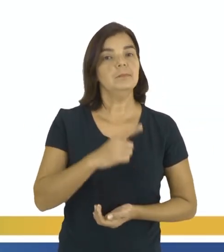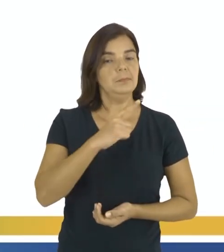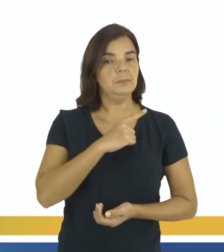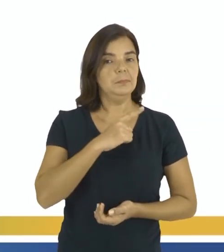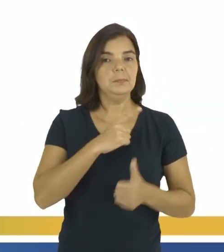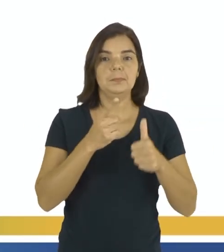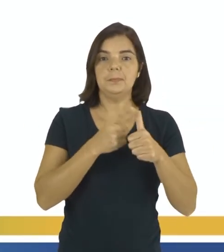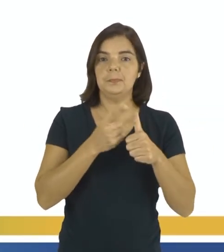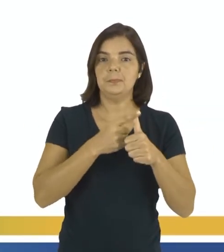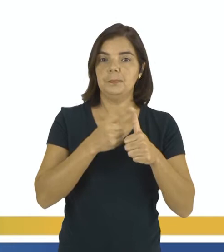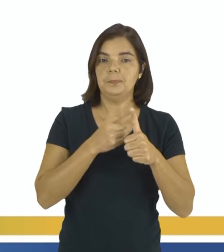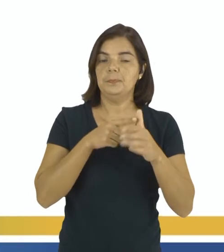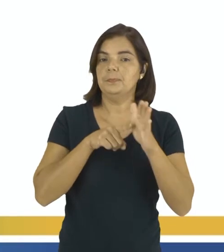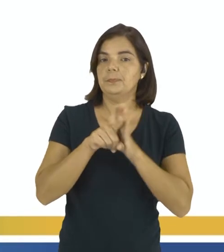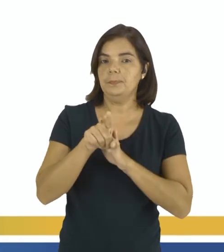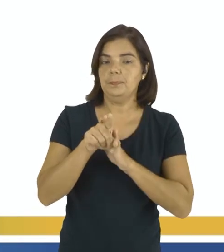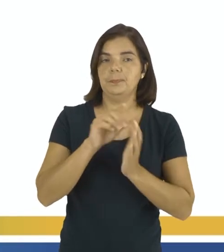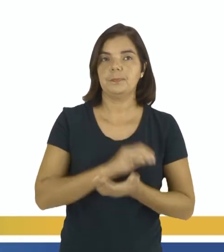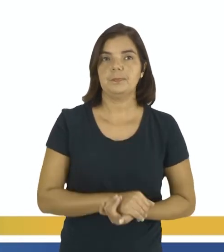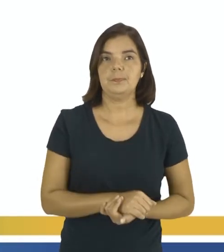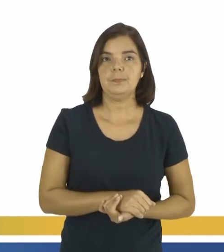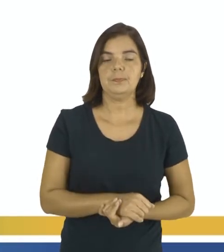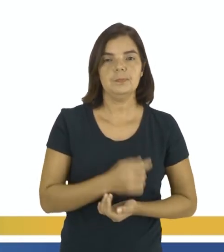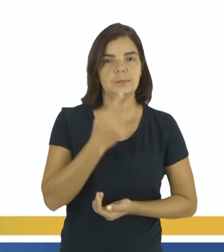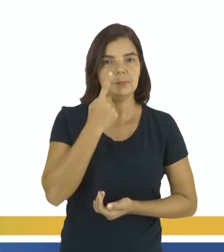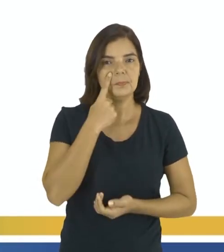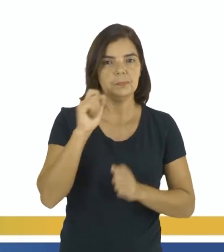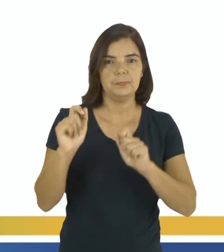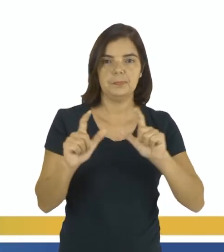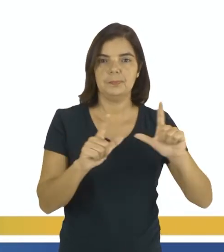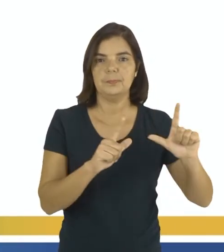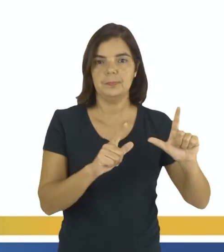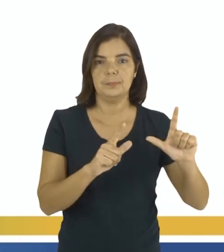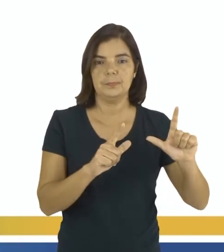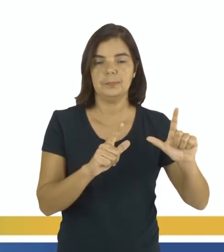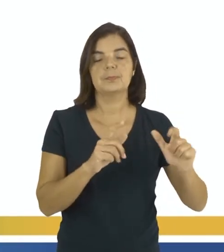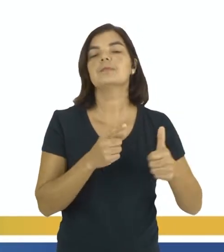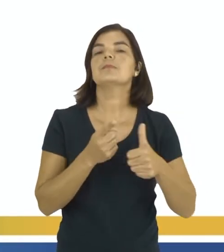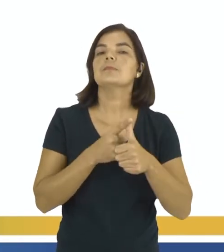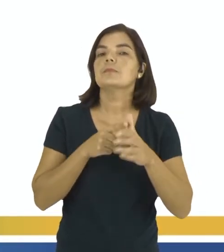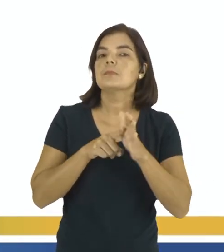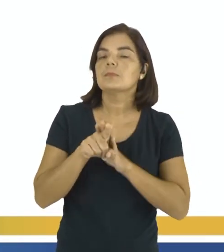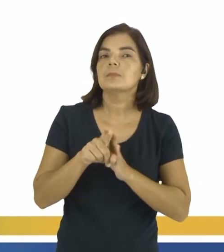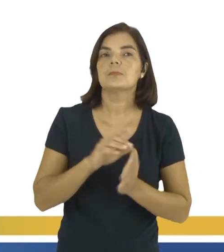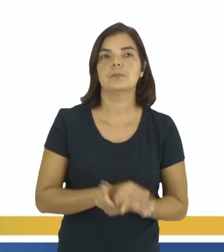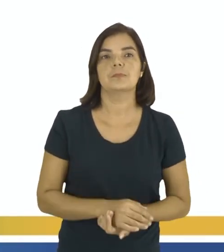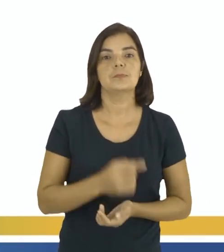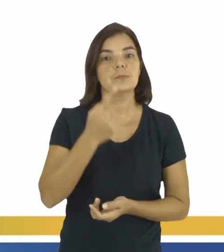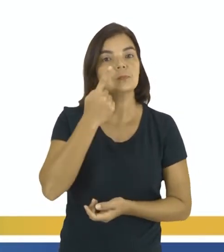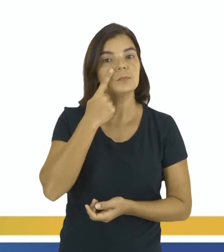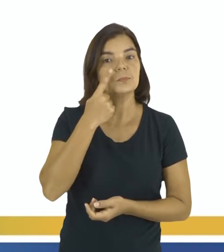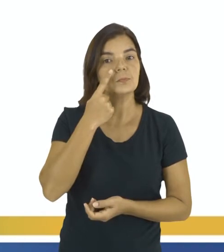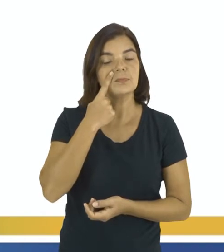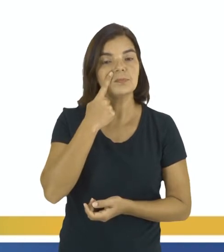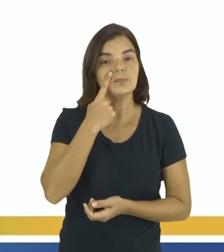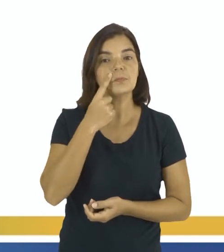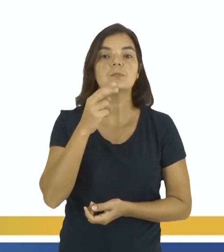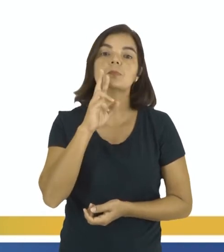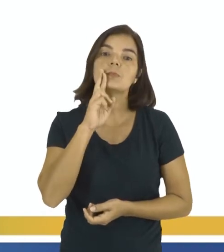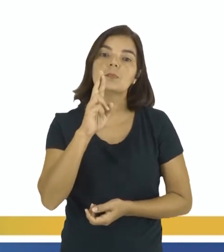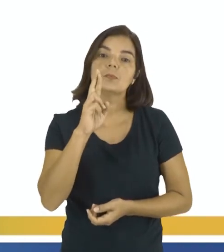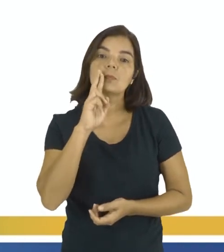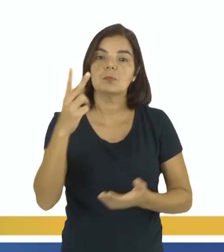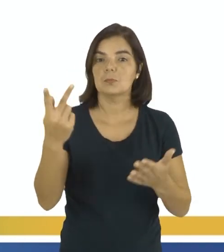aqui a primeira questão. De olho aí na telinha. Primeira questão. Identifique a